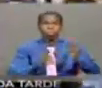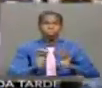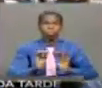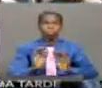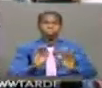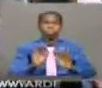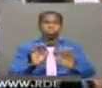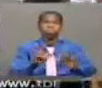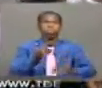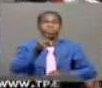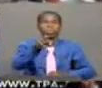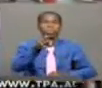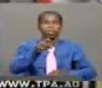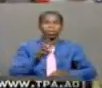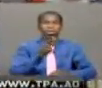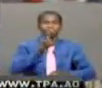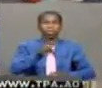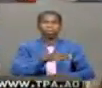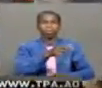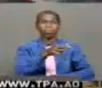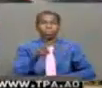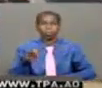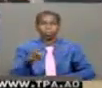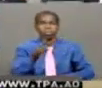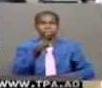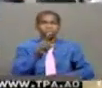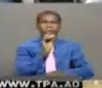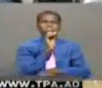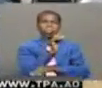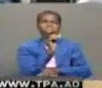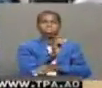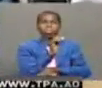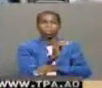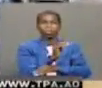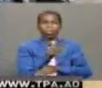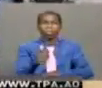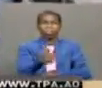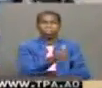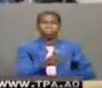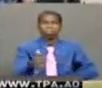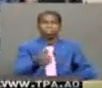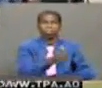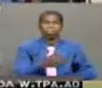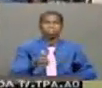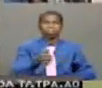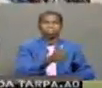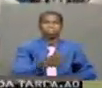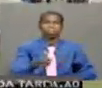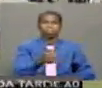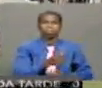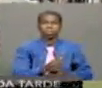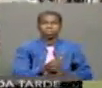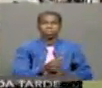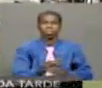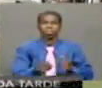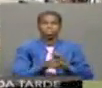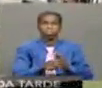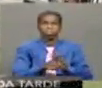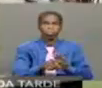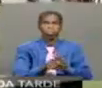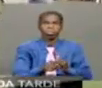paróquia, desta diocese da província do Bengo. Antes mesmo de Camudo se dirigir